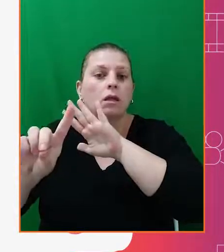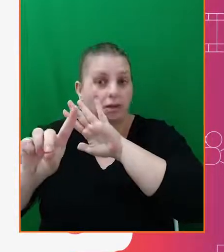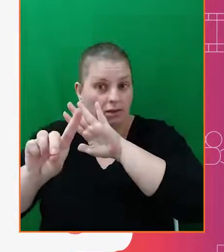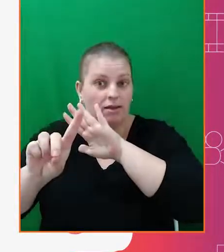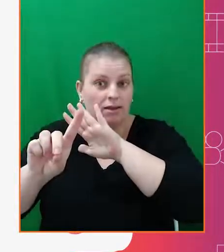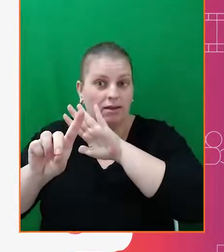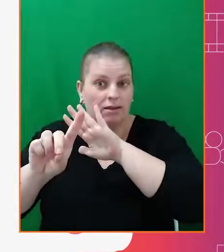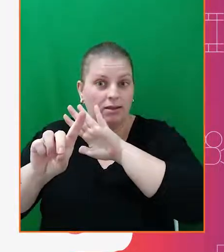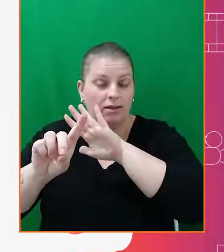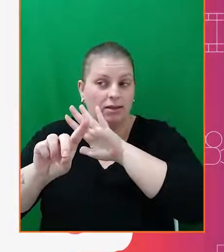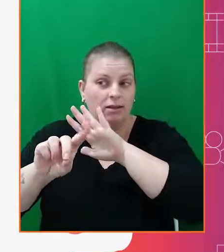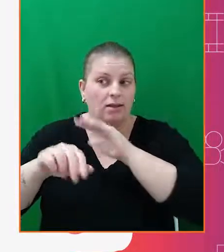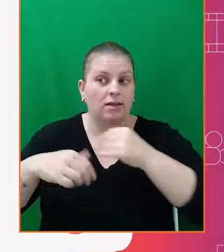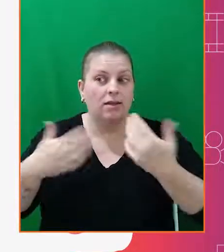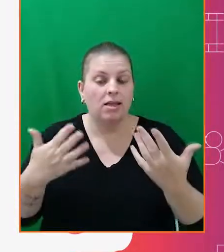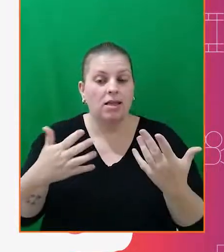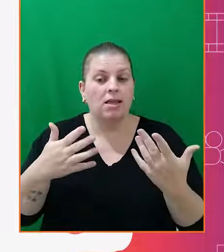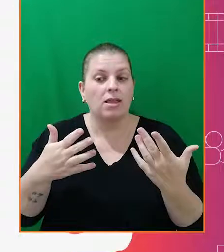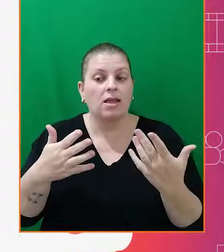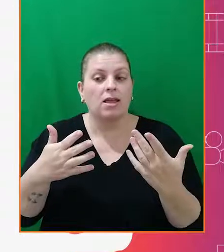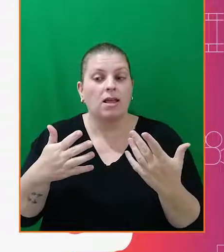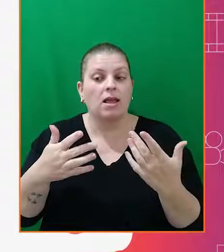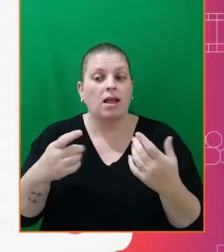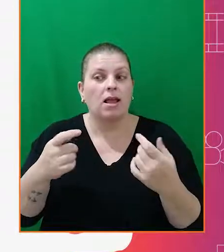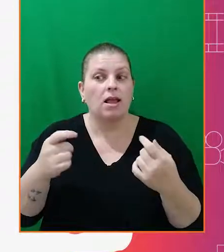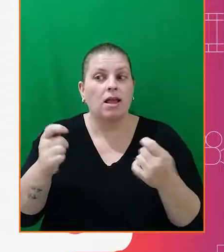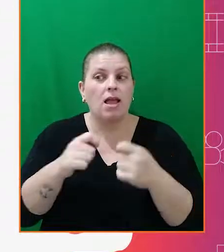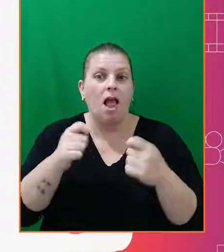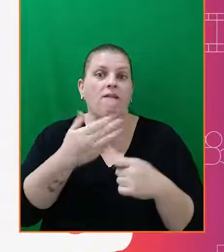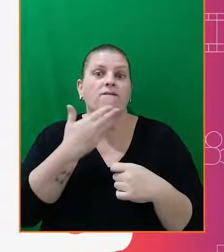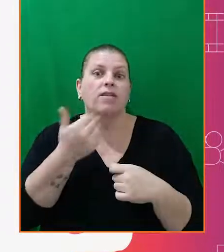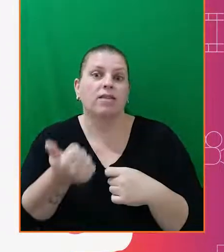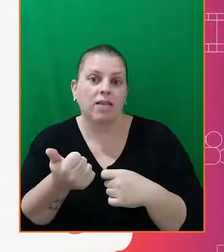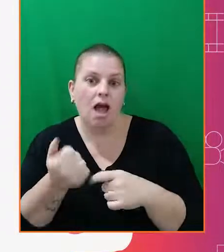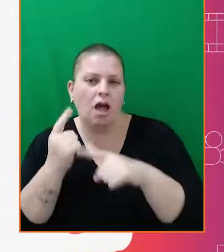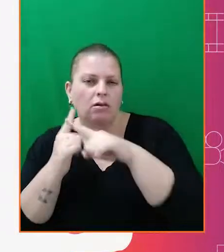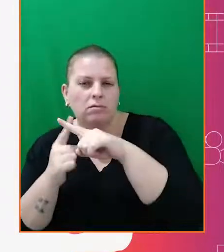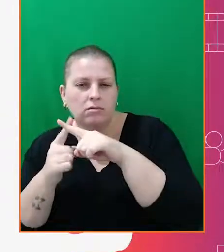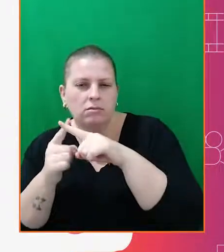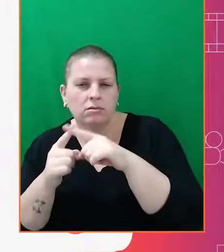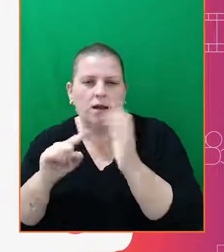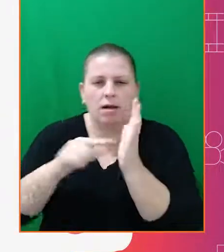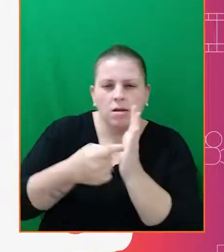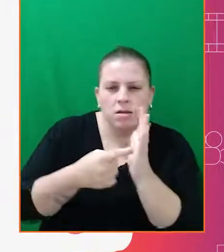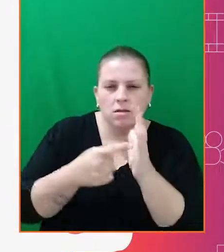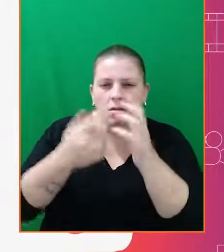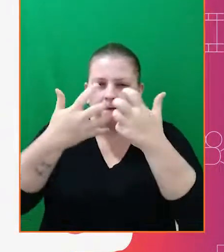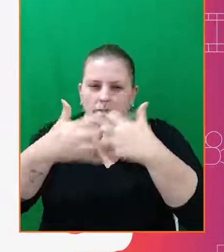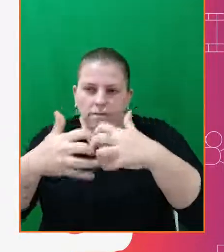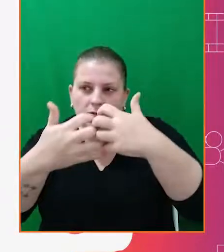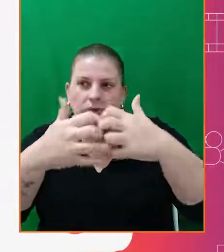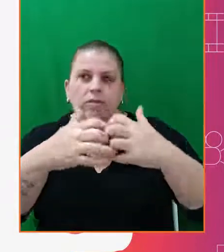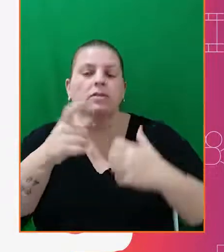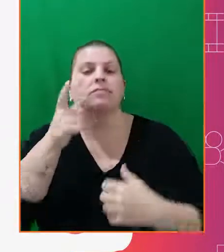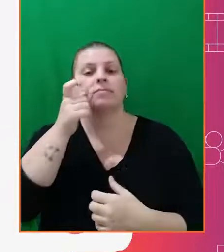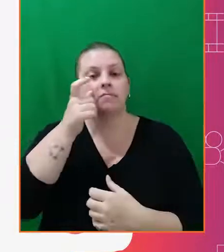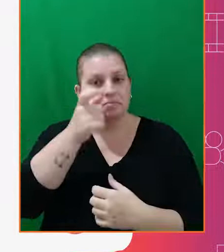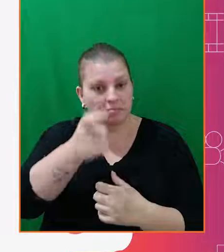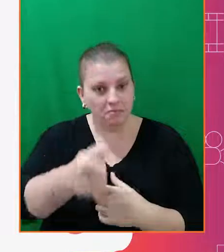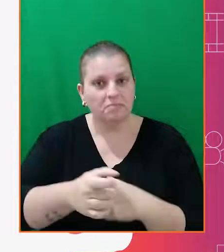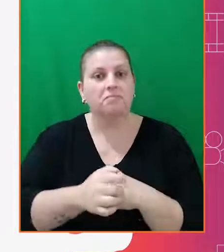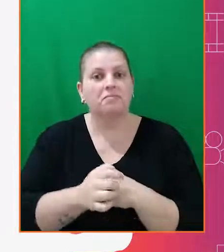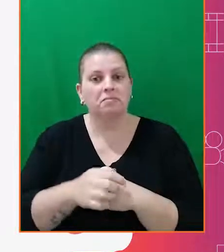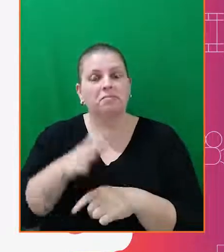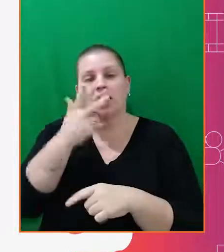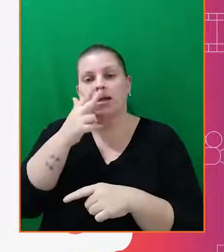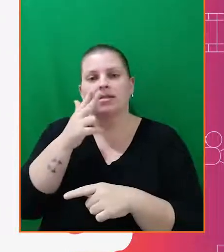tridimensionalidade. Isso acaba dando algumas vantagens e algumas automatizações muito interessantes, e